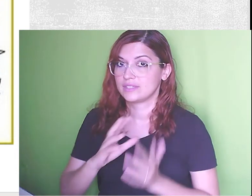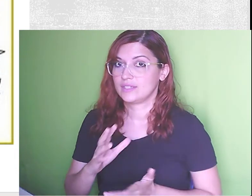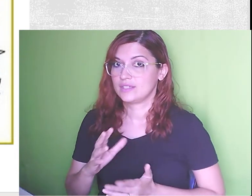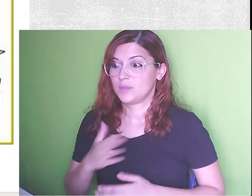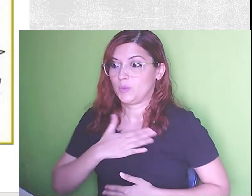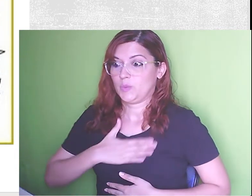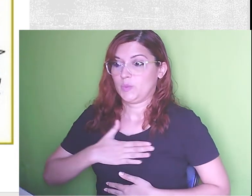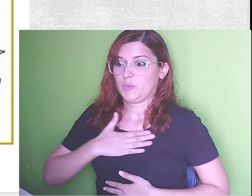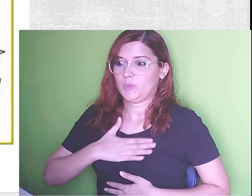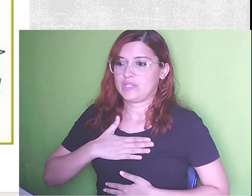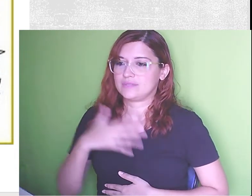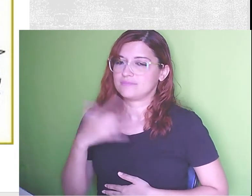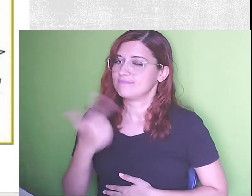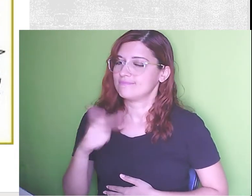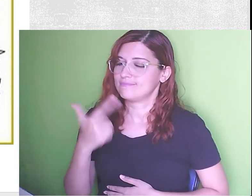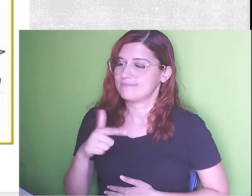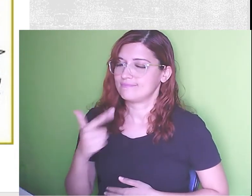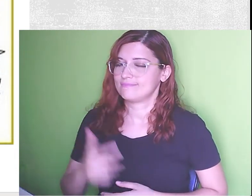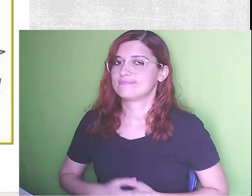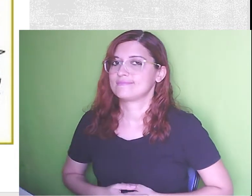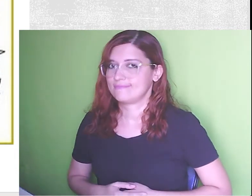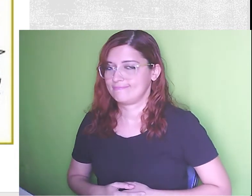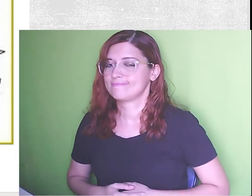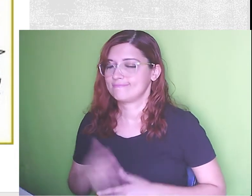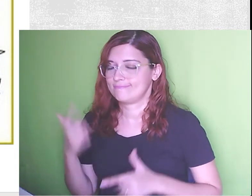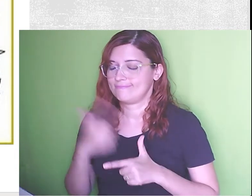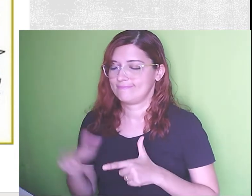Então, esses dois partidos